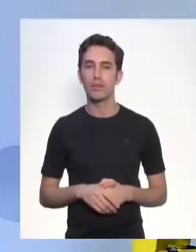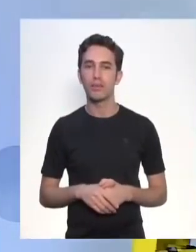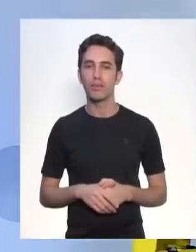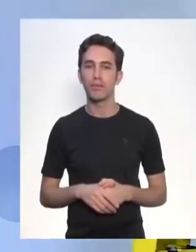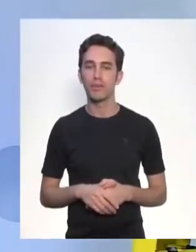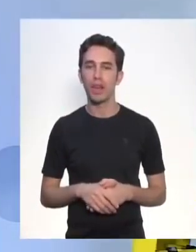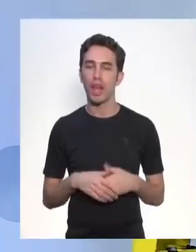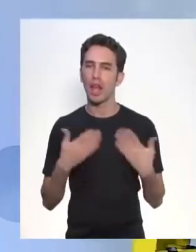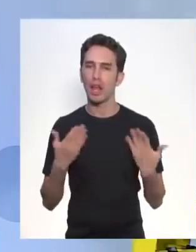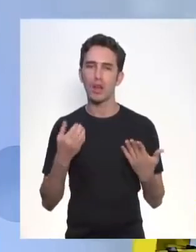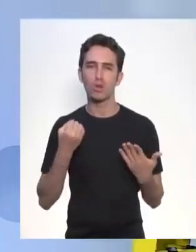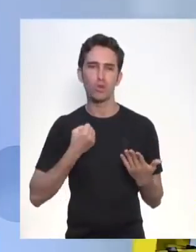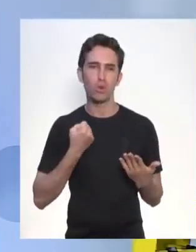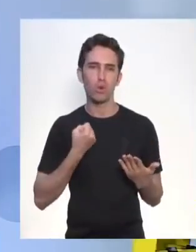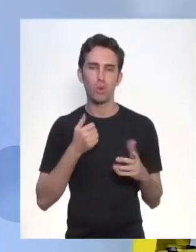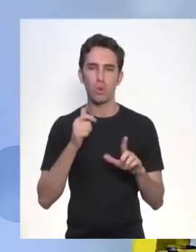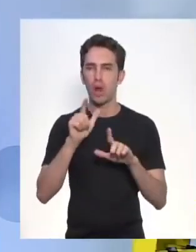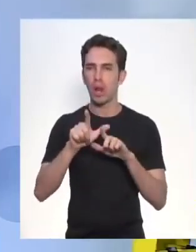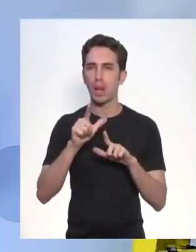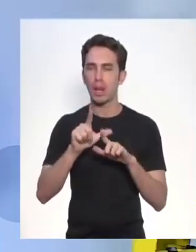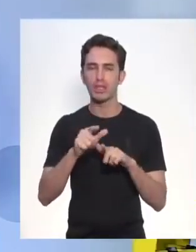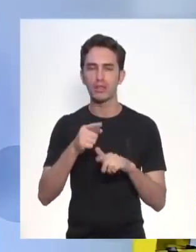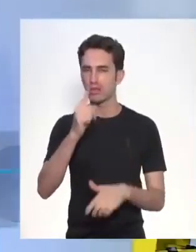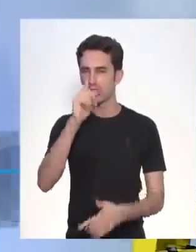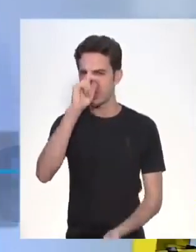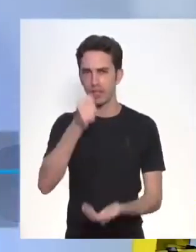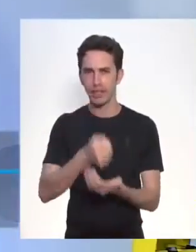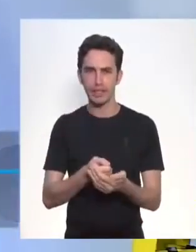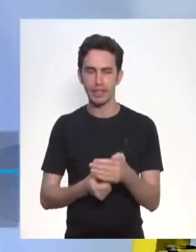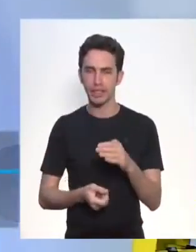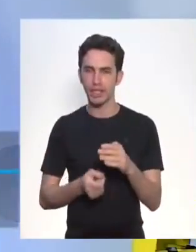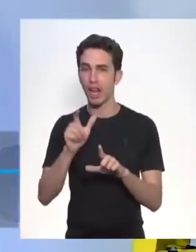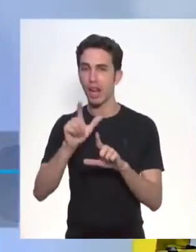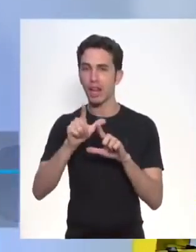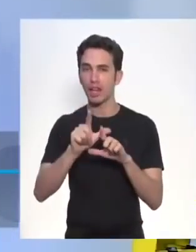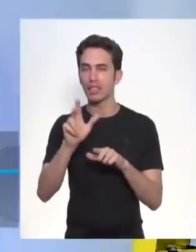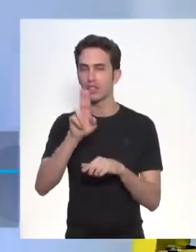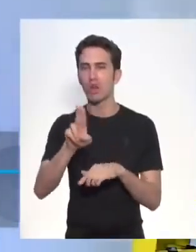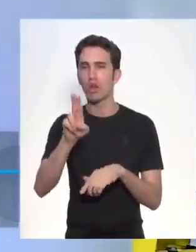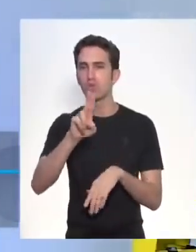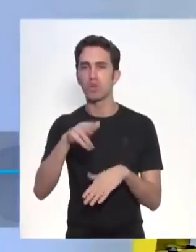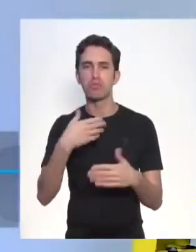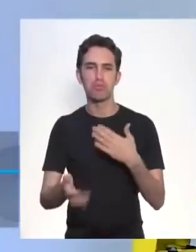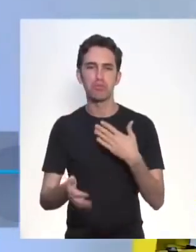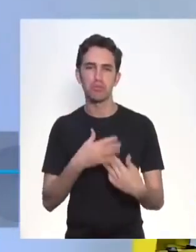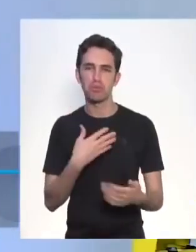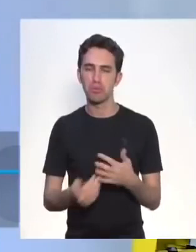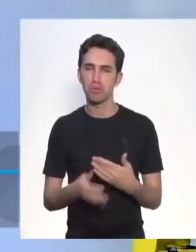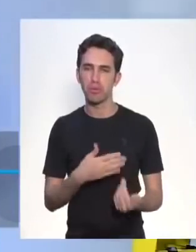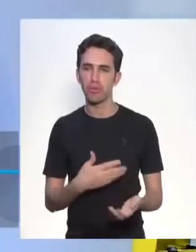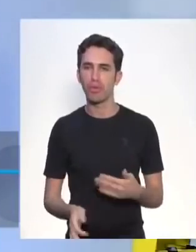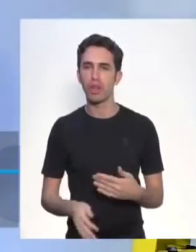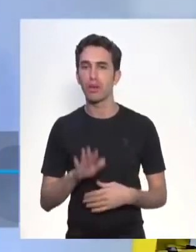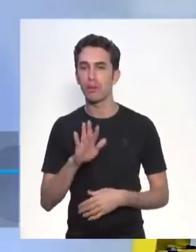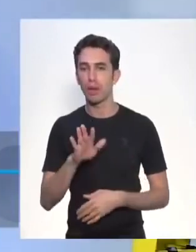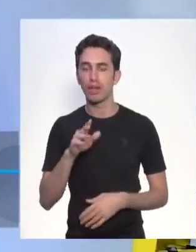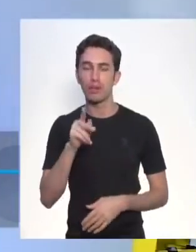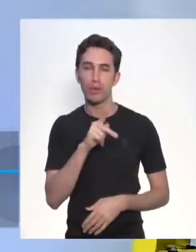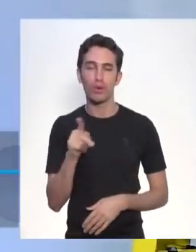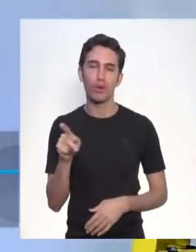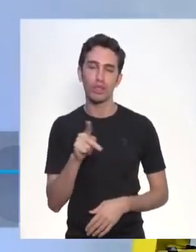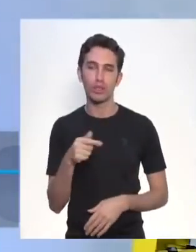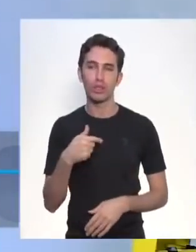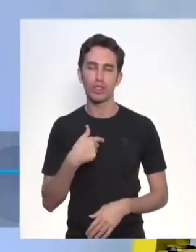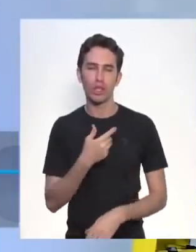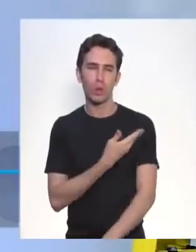quero chamar de X, não tem problema algum, tá ok? Mas é que a ideia é exatamente essa, né? O professor tem muita mania de... Eu, pelo menos, tinha,